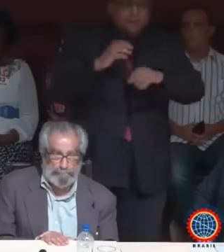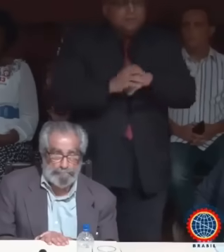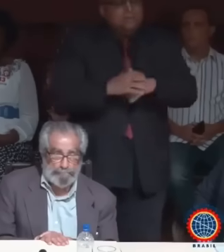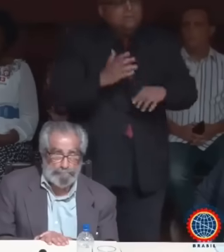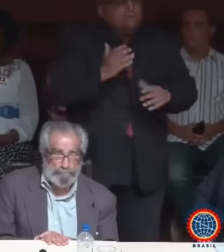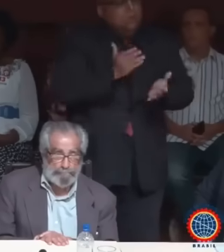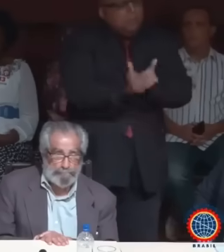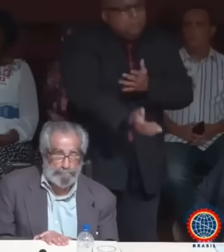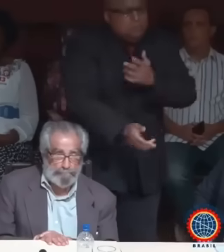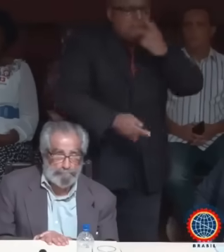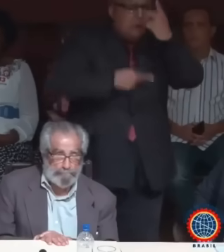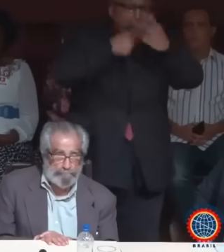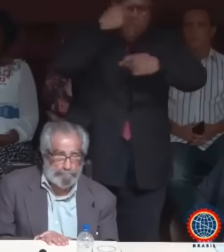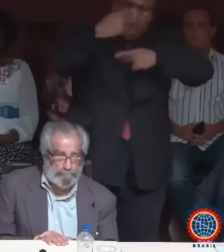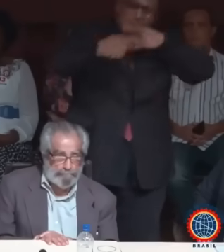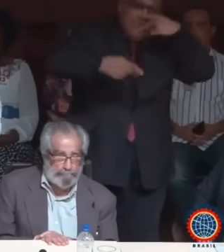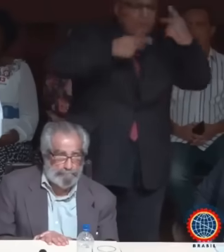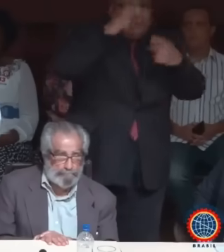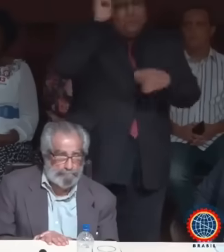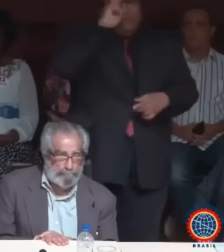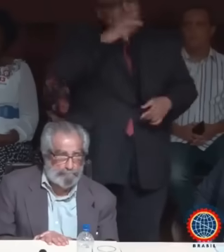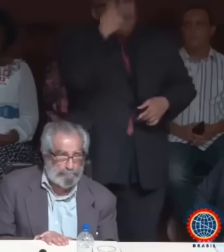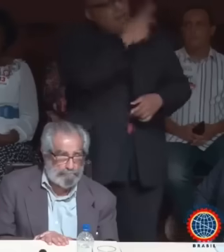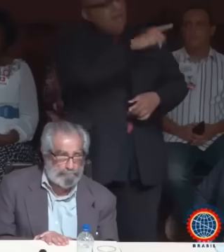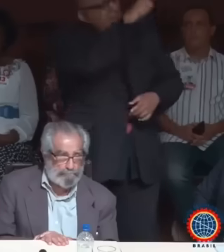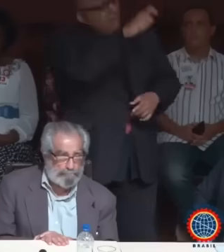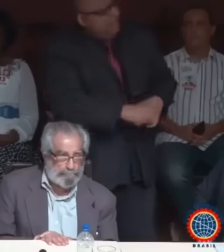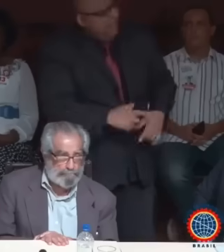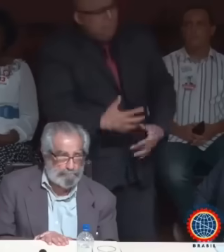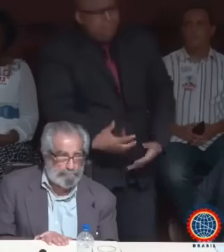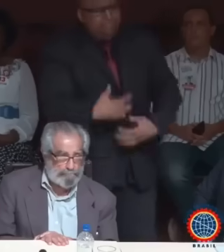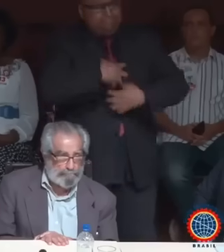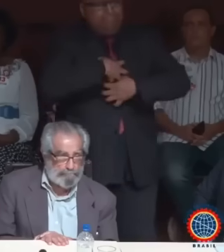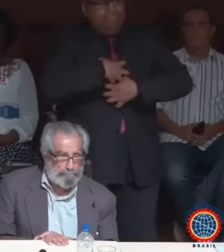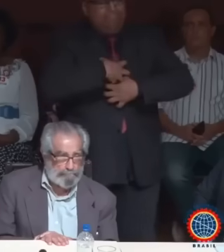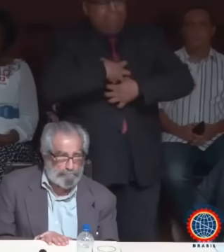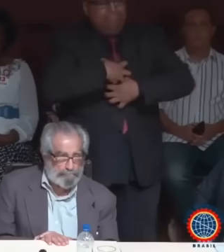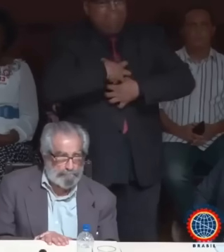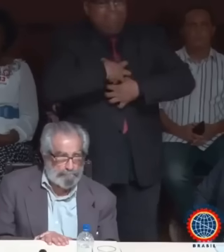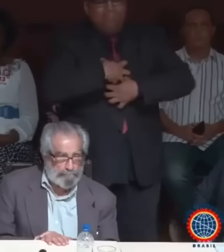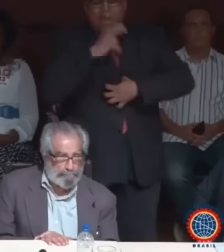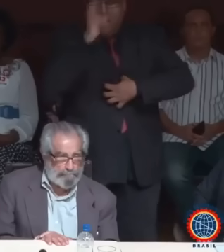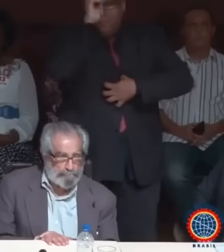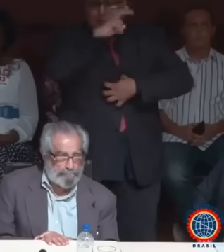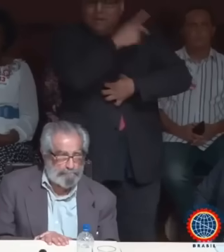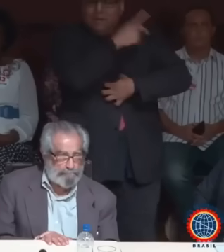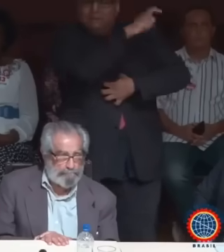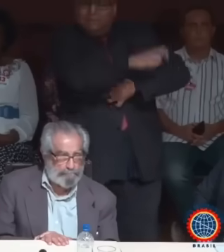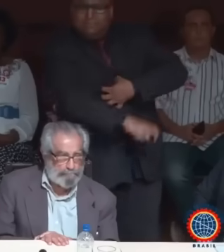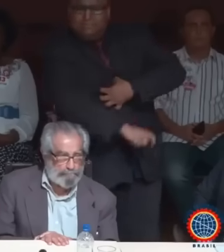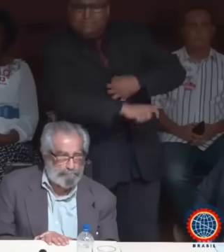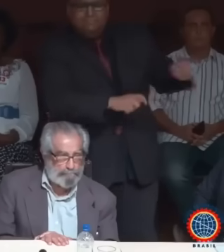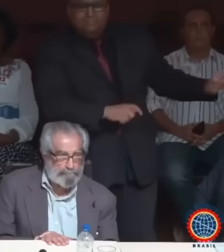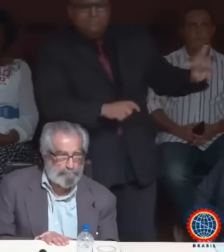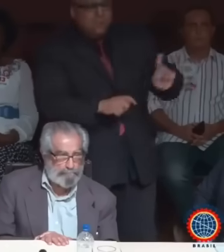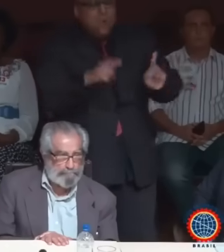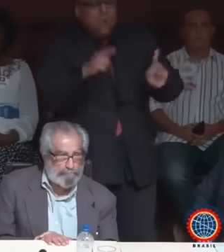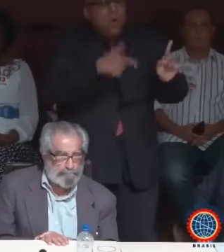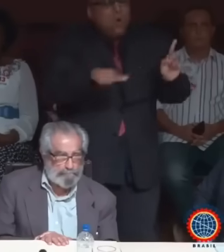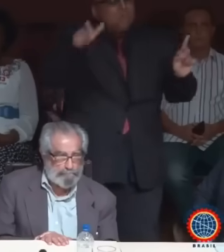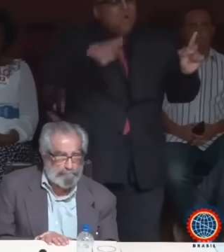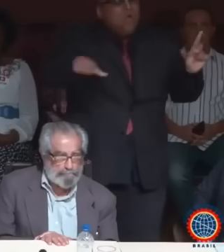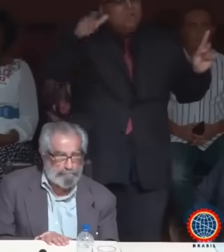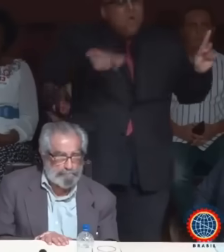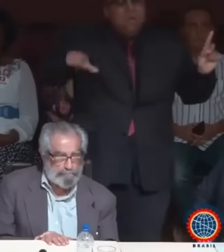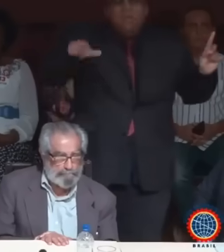ele começou a contar esta história. E eu confesso que ouvi a história, como ouvi tantas outras,